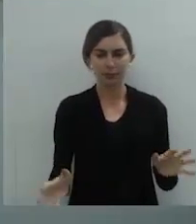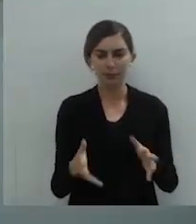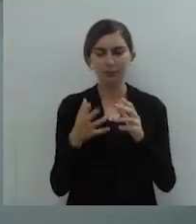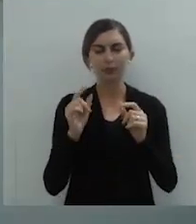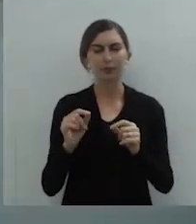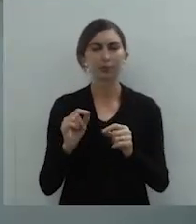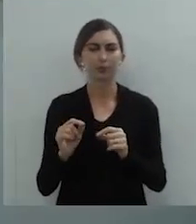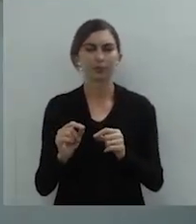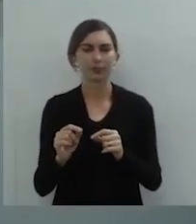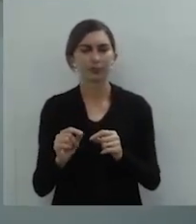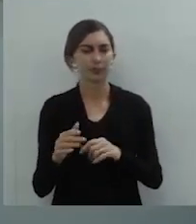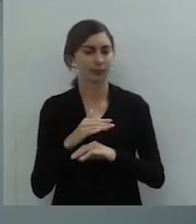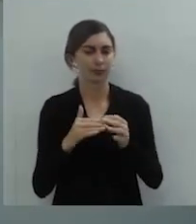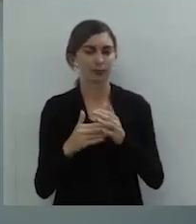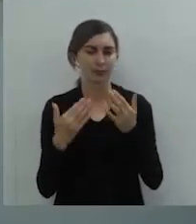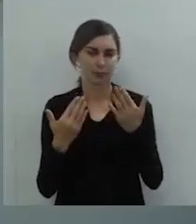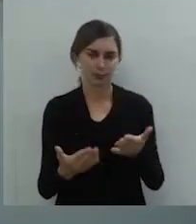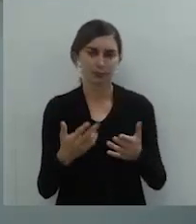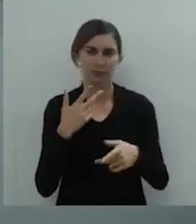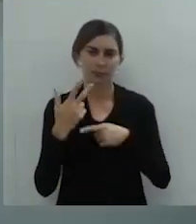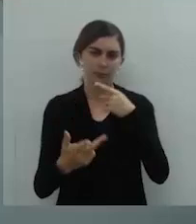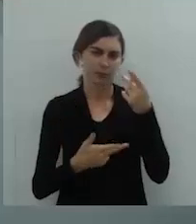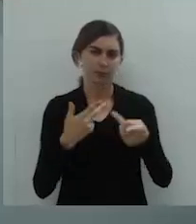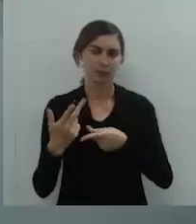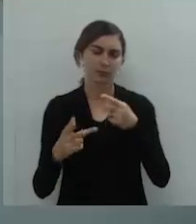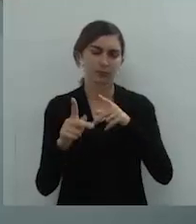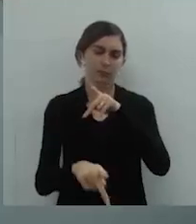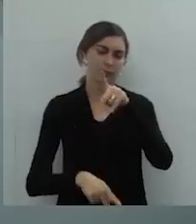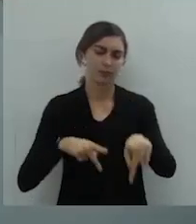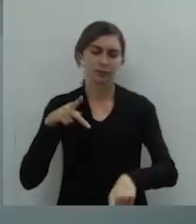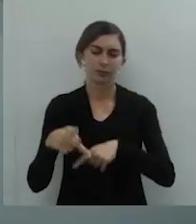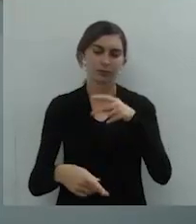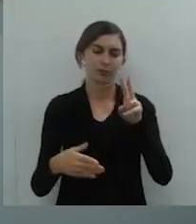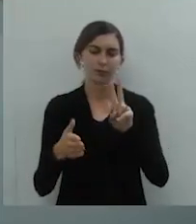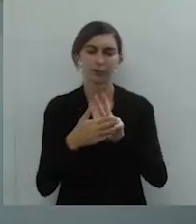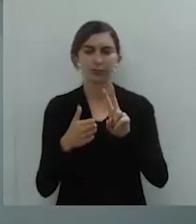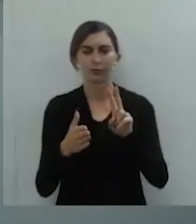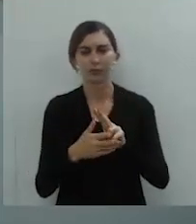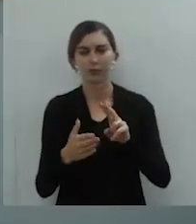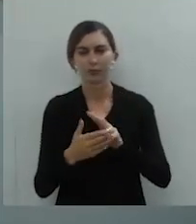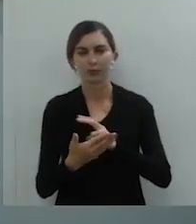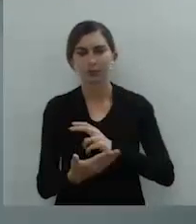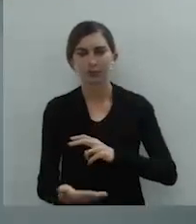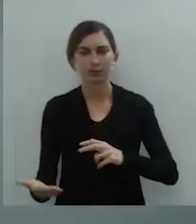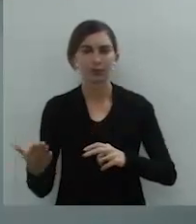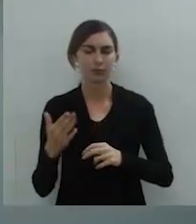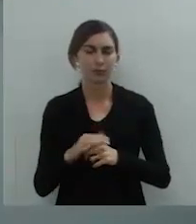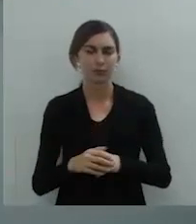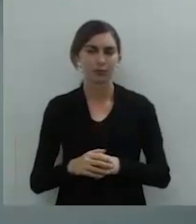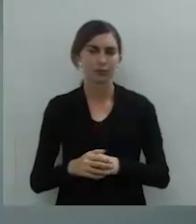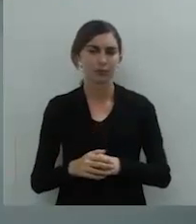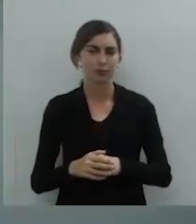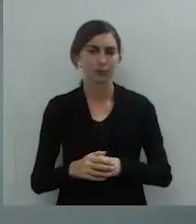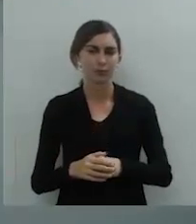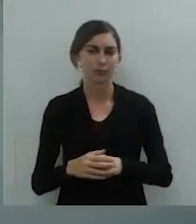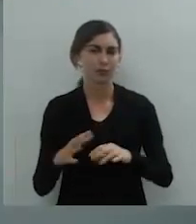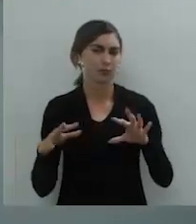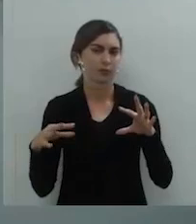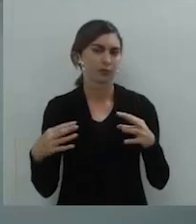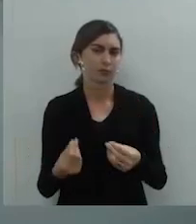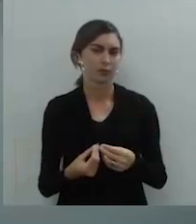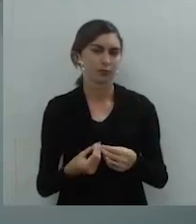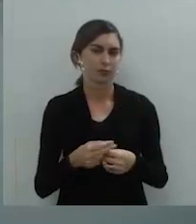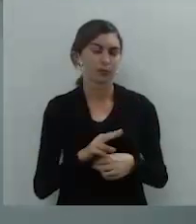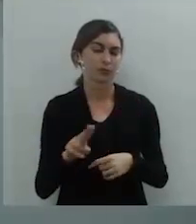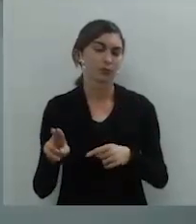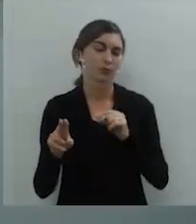proporciona tudo isso que eu estou falando acerca dos povos indígenas. Vejam, né? Tudo isso em